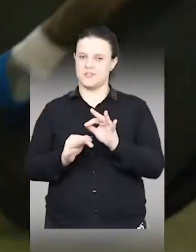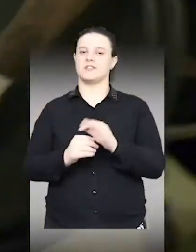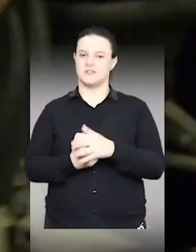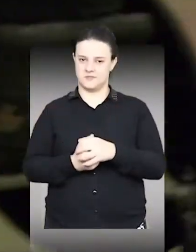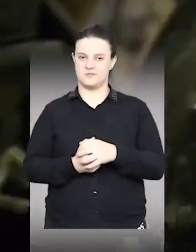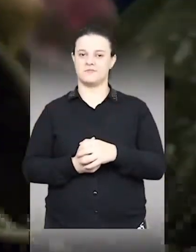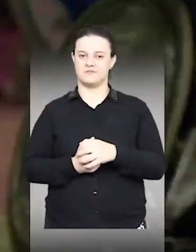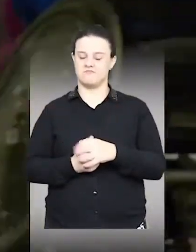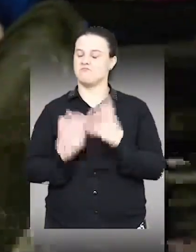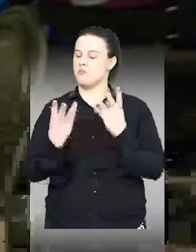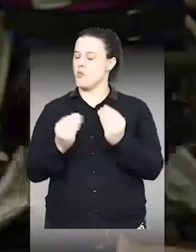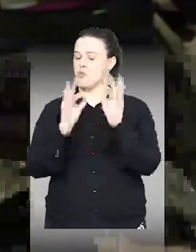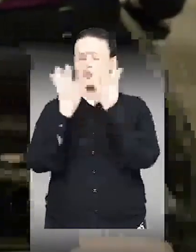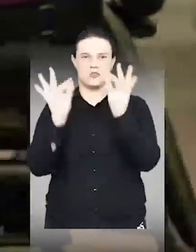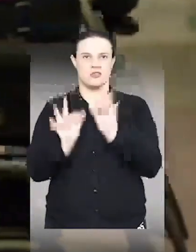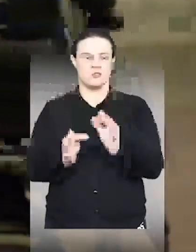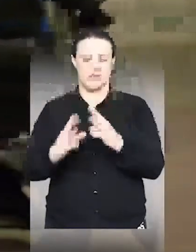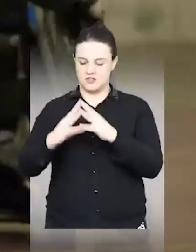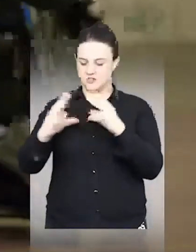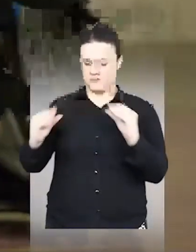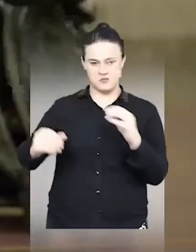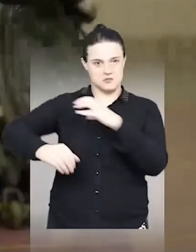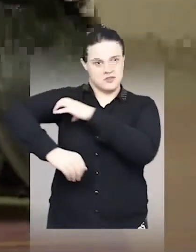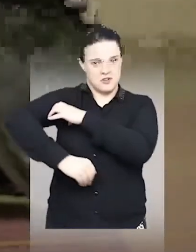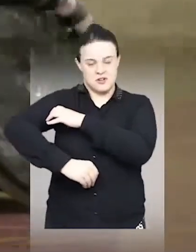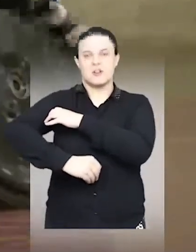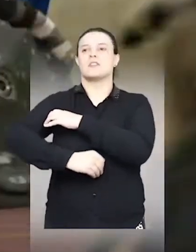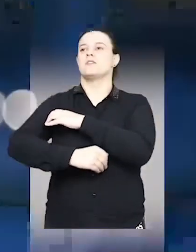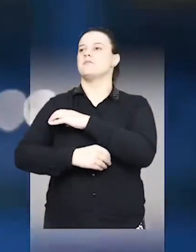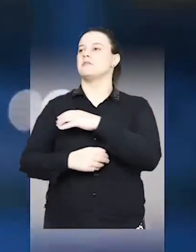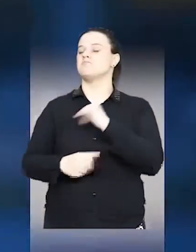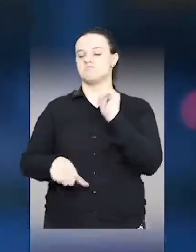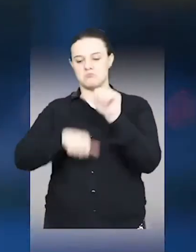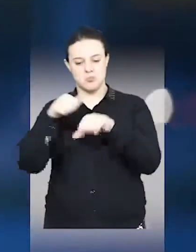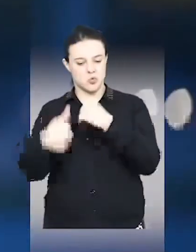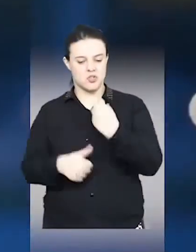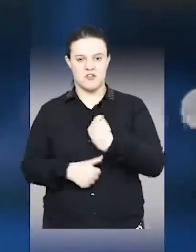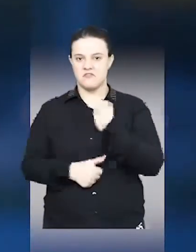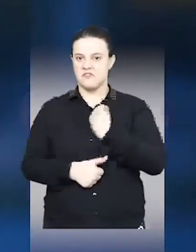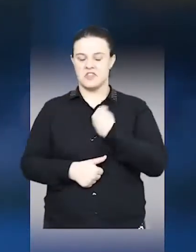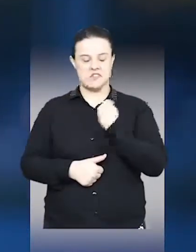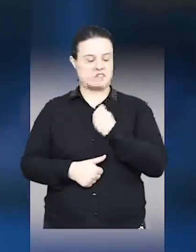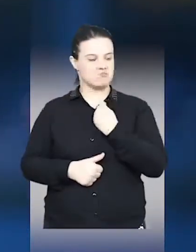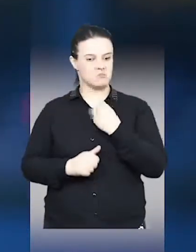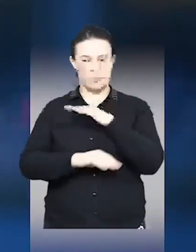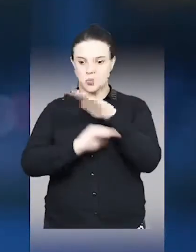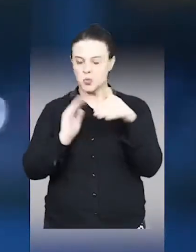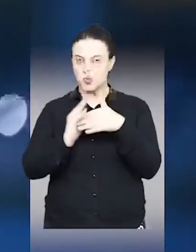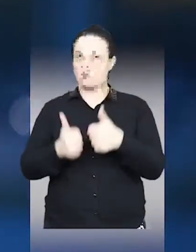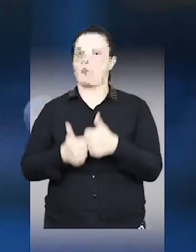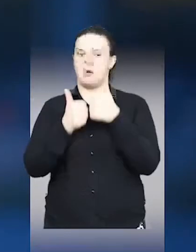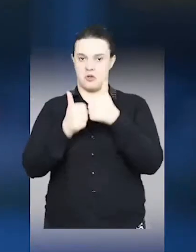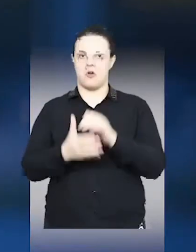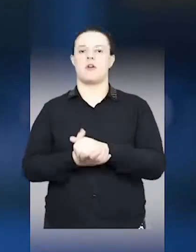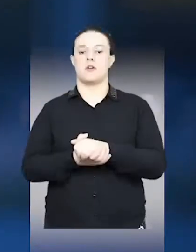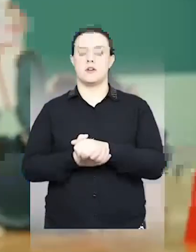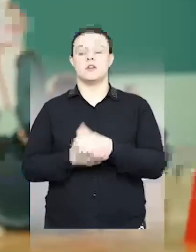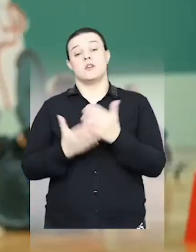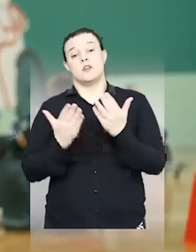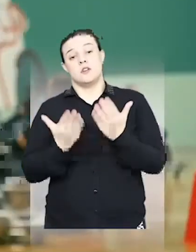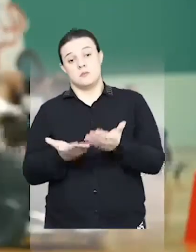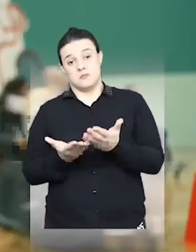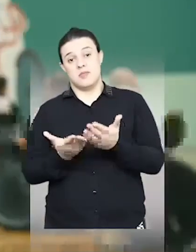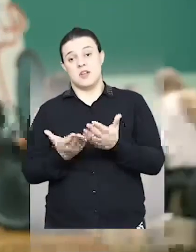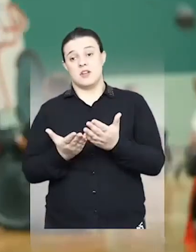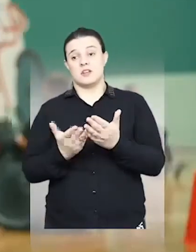feliz. Muito feliz, né? O rugby, ela muda a vida completamente para melhor.